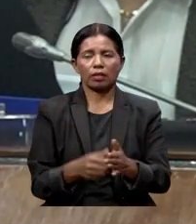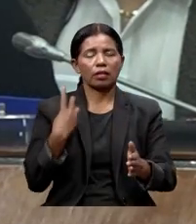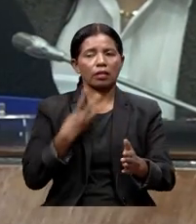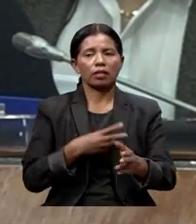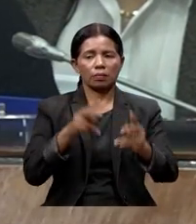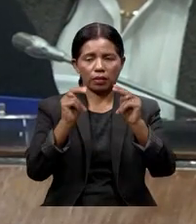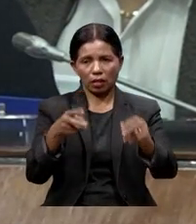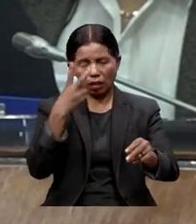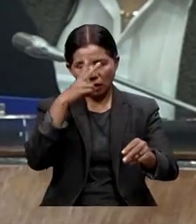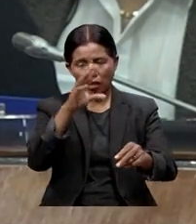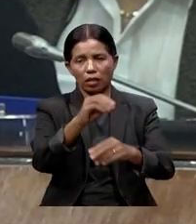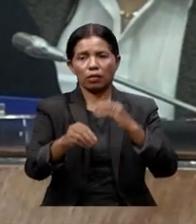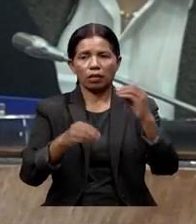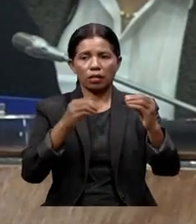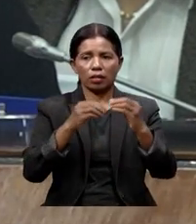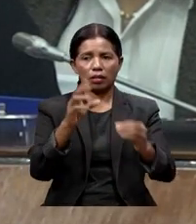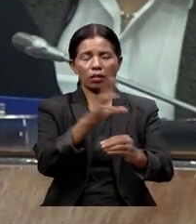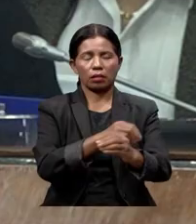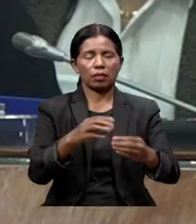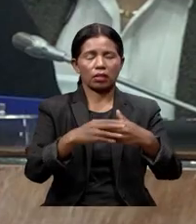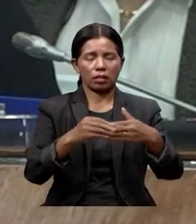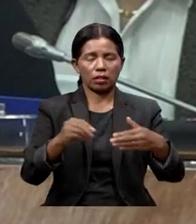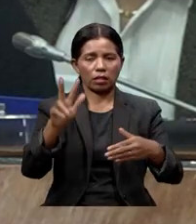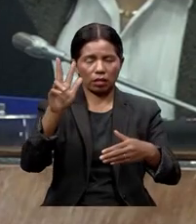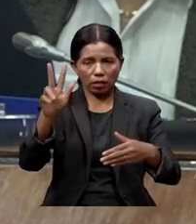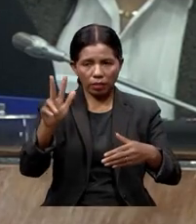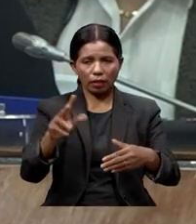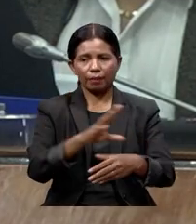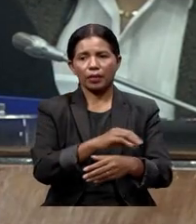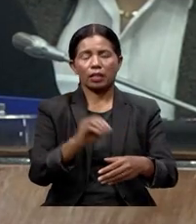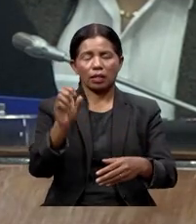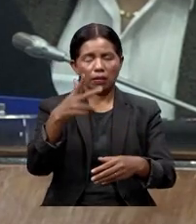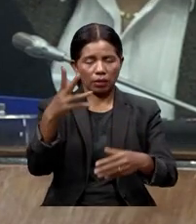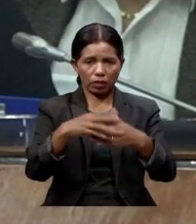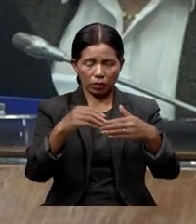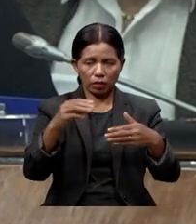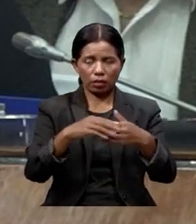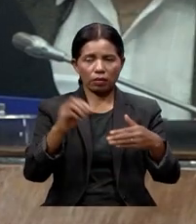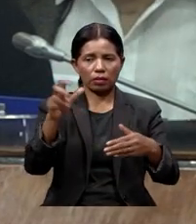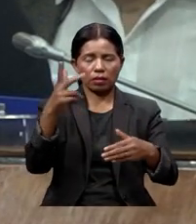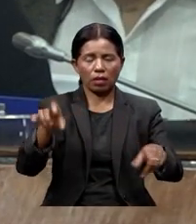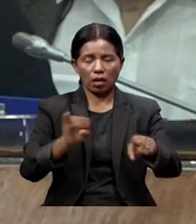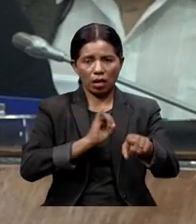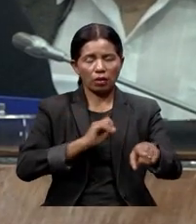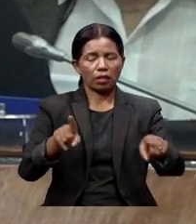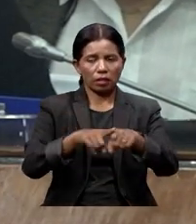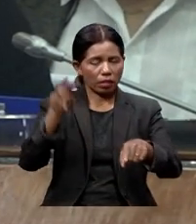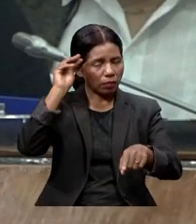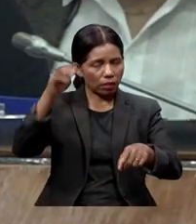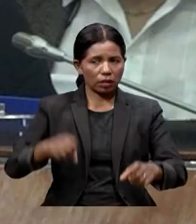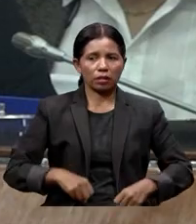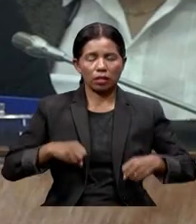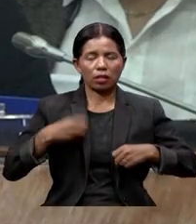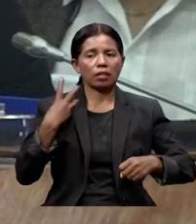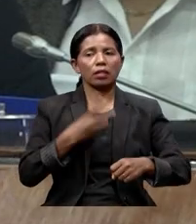precisa reba ia per capita né $13. Mas infelizmente, momento quando hawa sumi pastans ministra saúde armazém ni